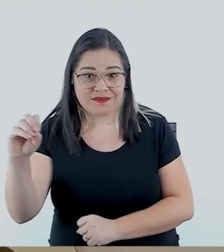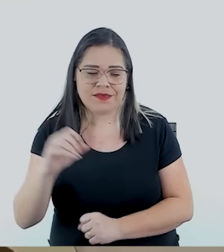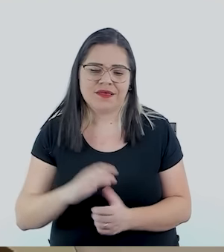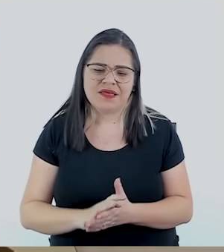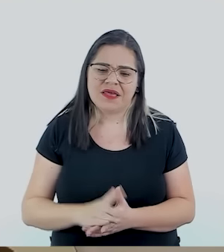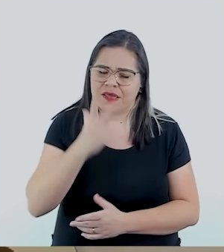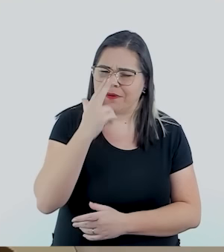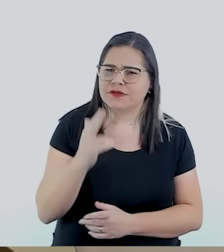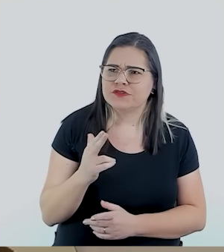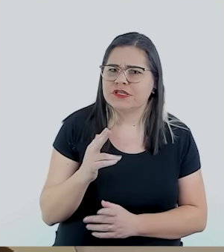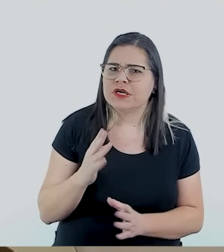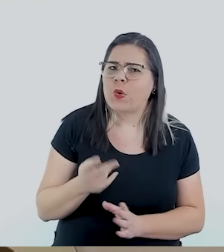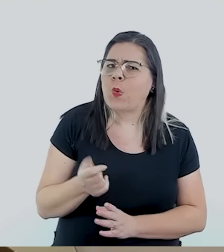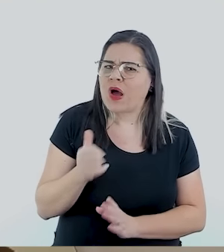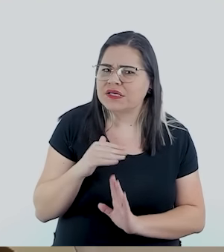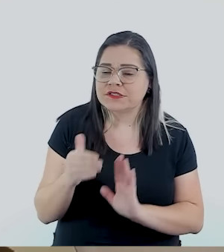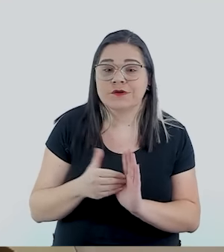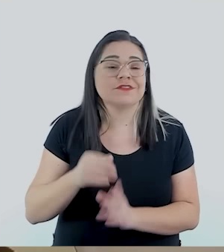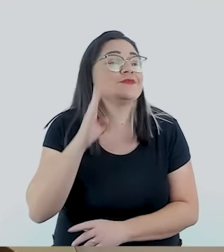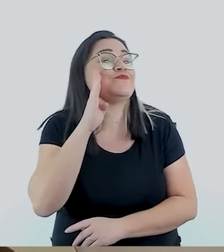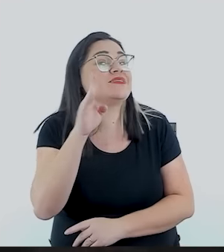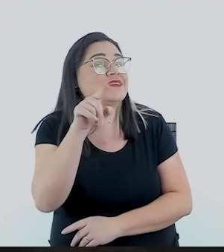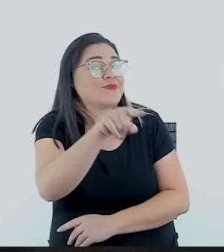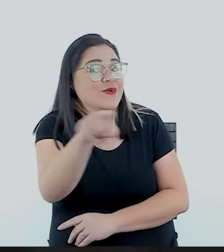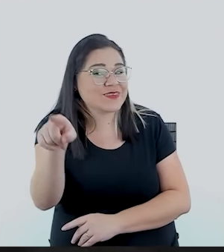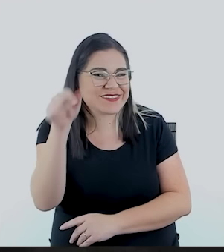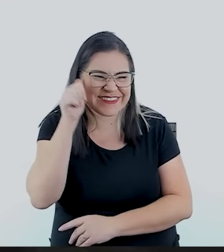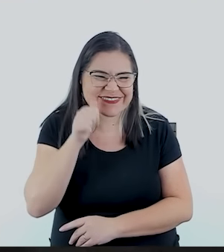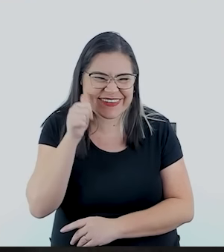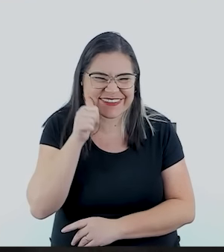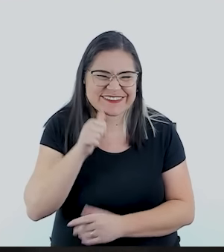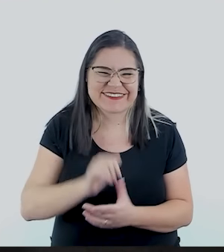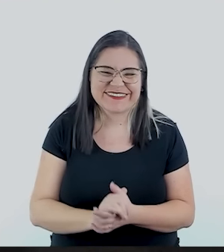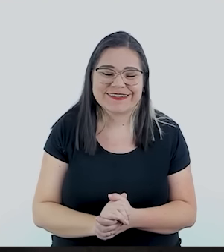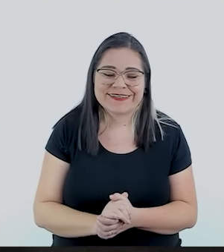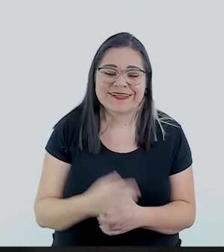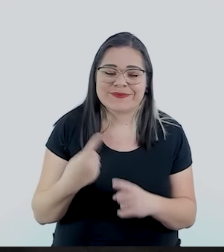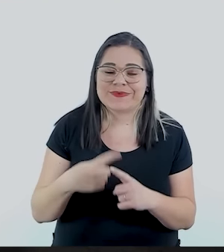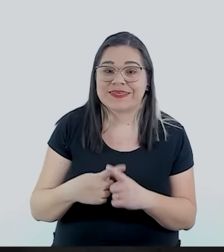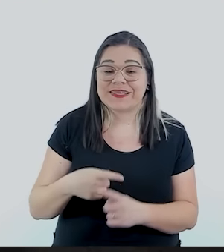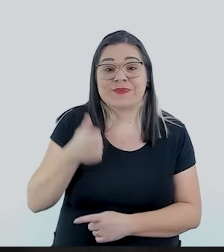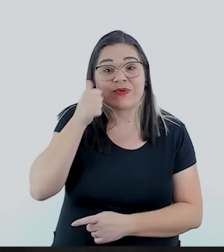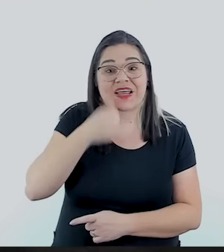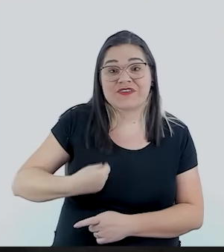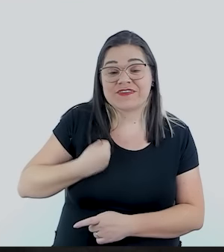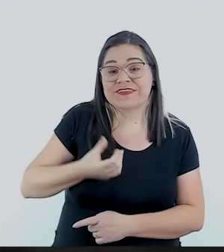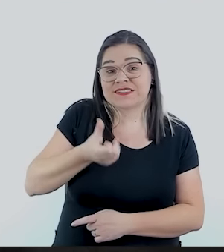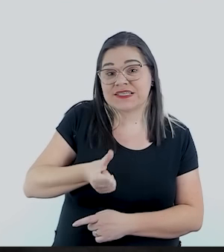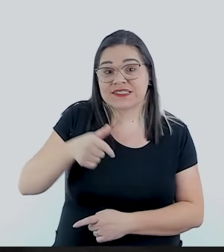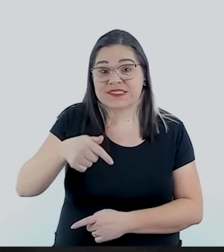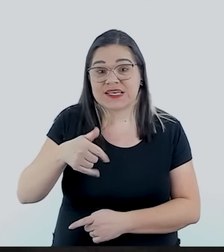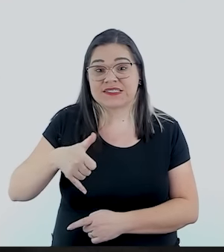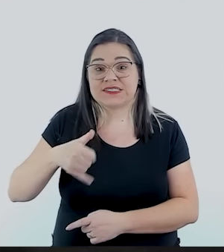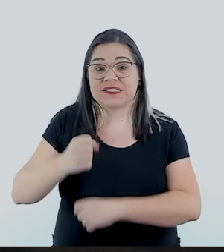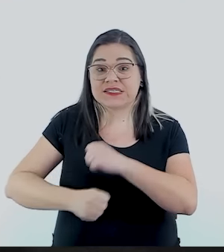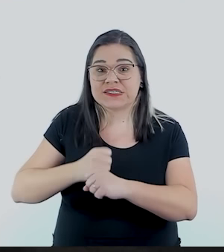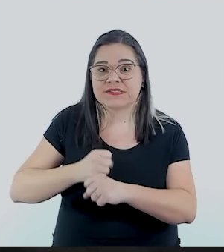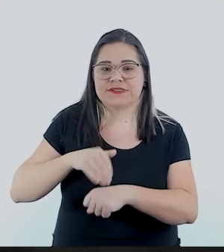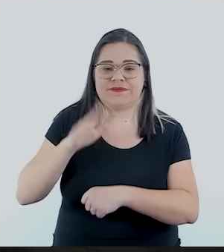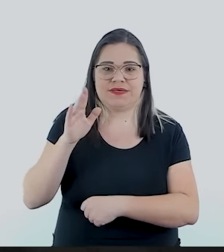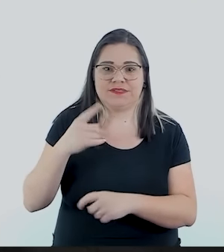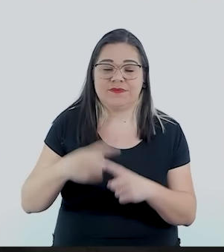que quase todos princialmente vocês mulheres quase todos porque as mulheres vivem se 7 anos a mais porque a gente tem aqui a gente tá falando a gente tem